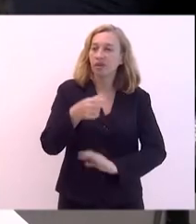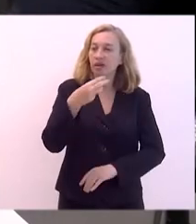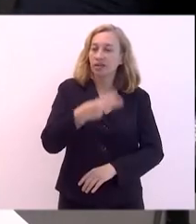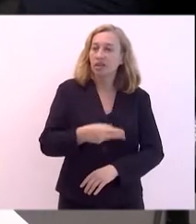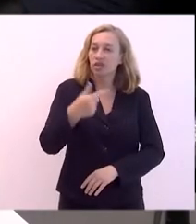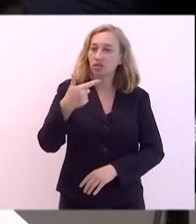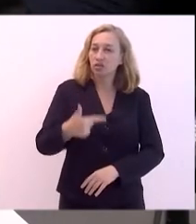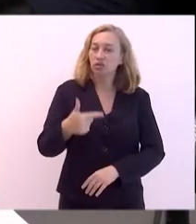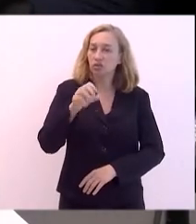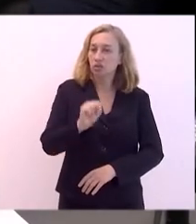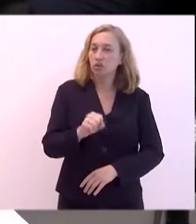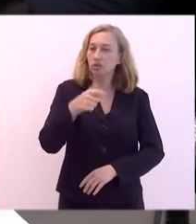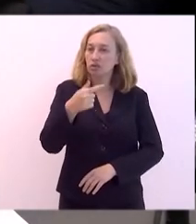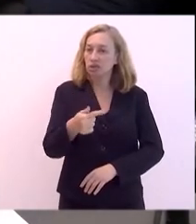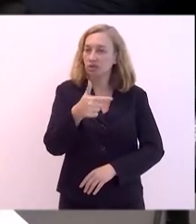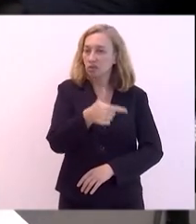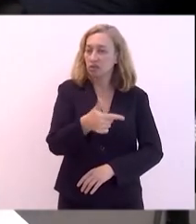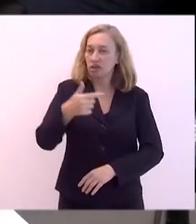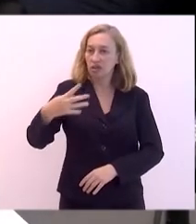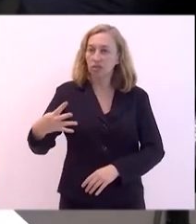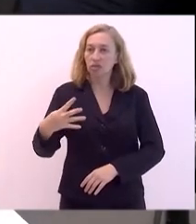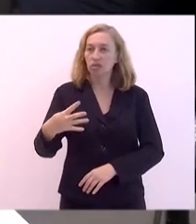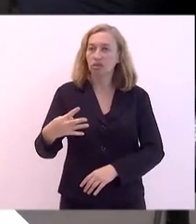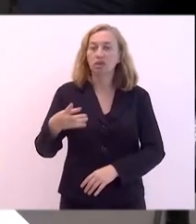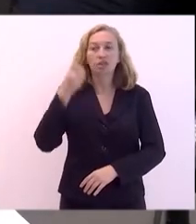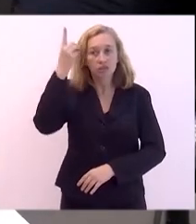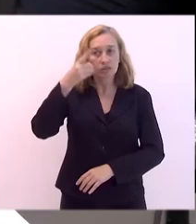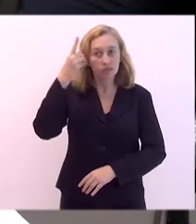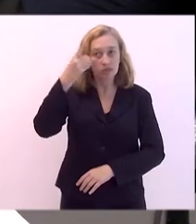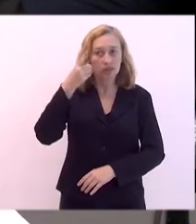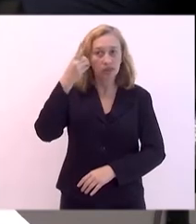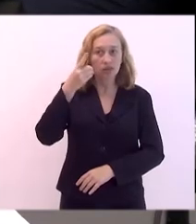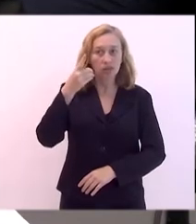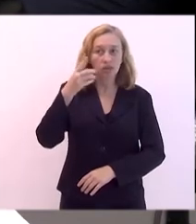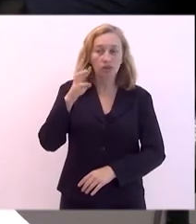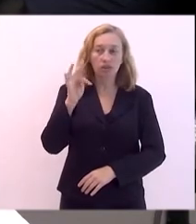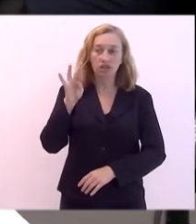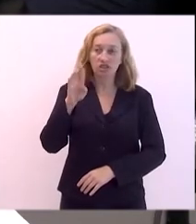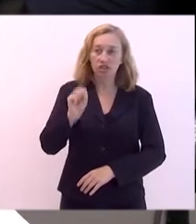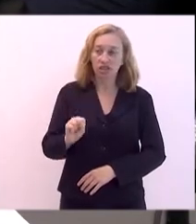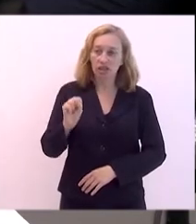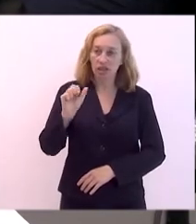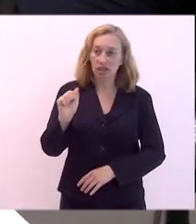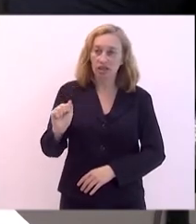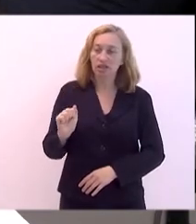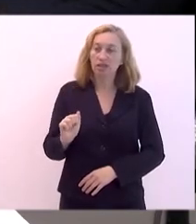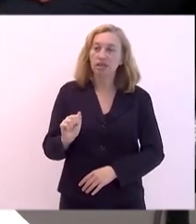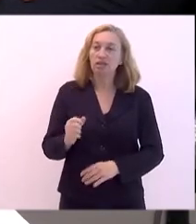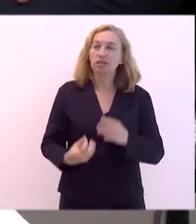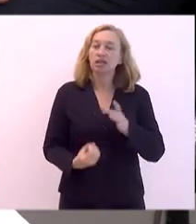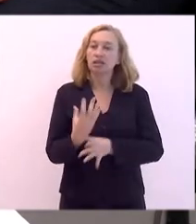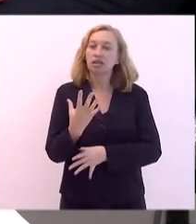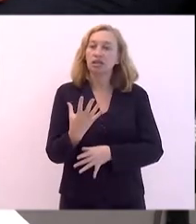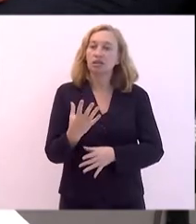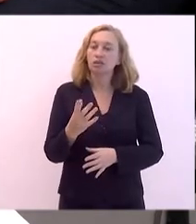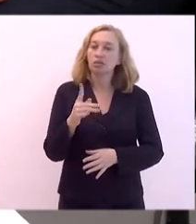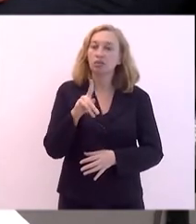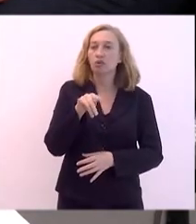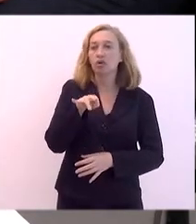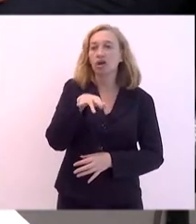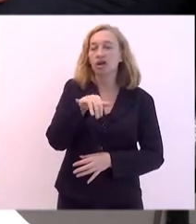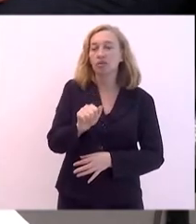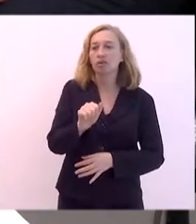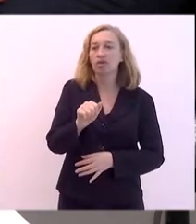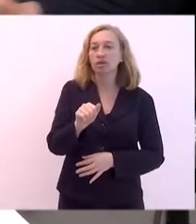3287 de 2014. Que se trata disso? Da então deputada estadual Rosângela Gomes, que cria o programa de saúde móvel veterinária. É bom dar uma